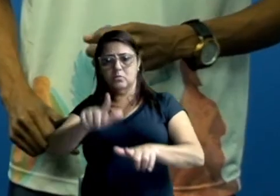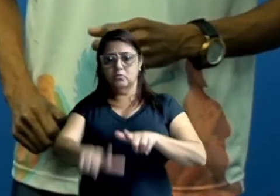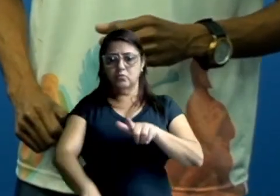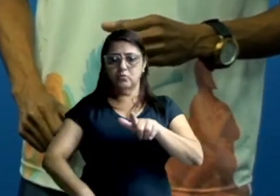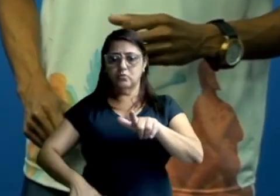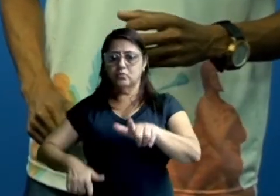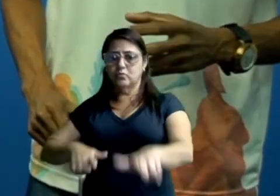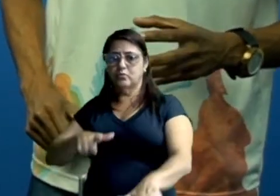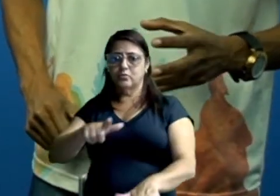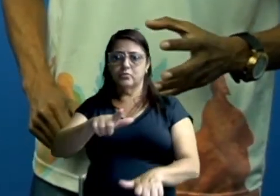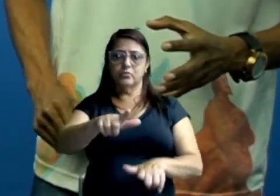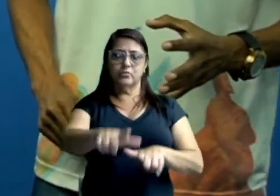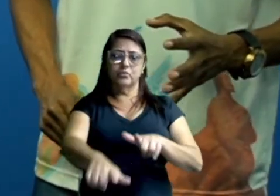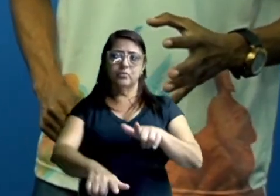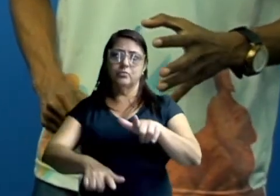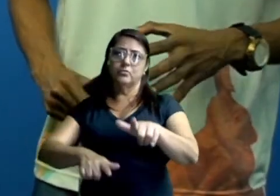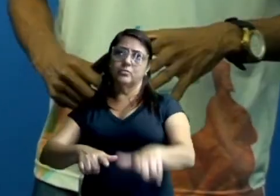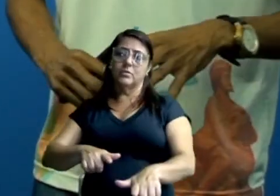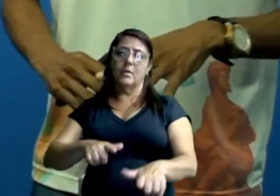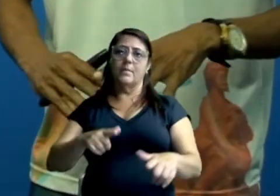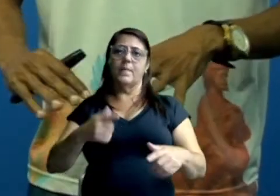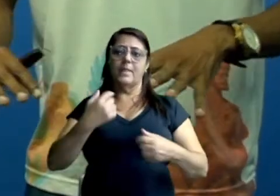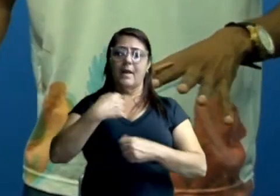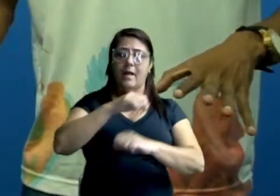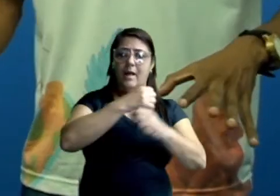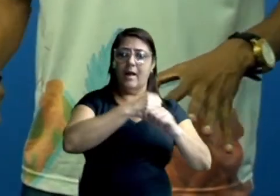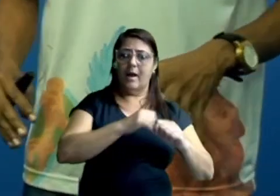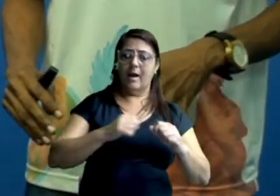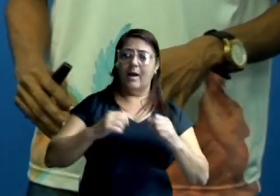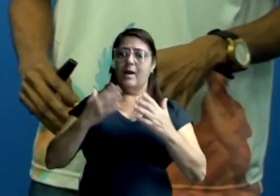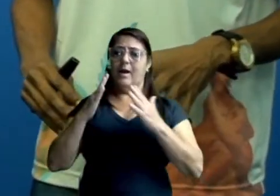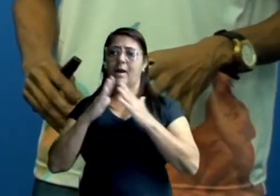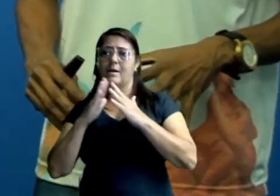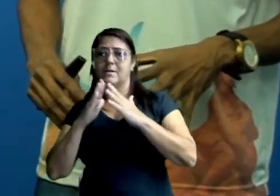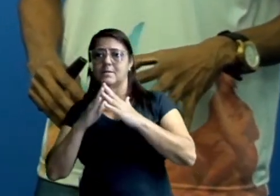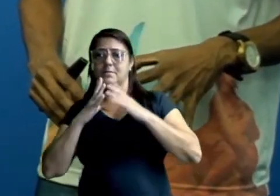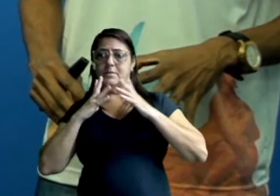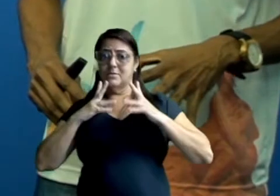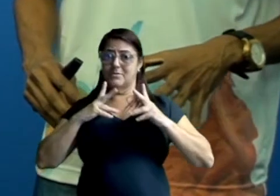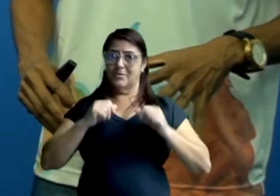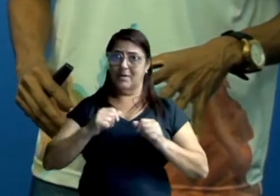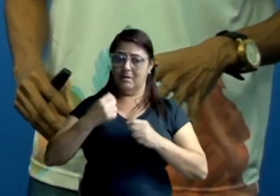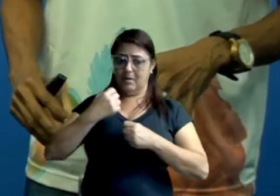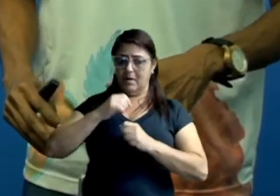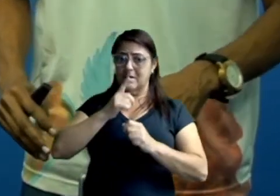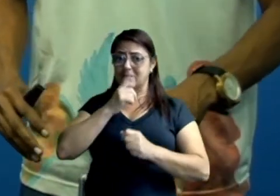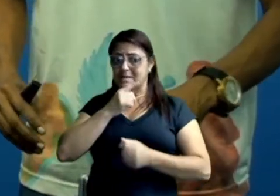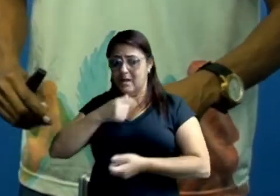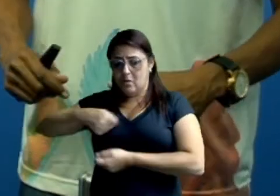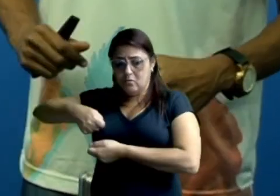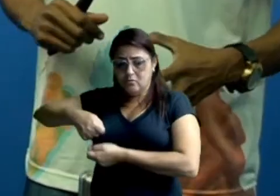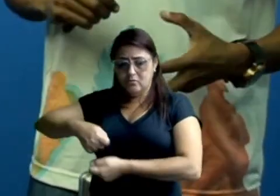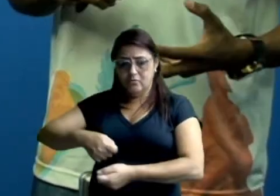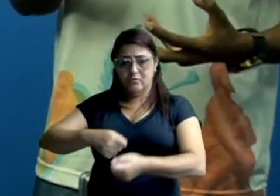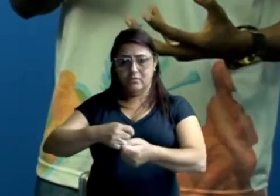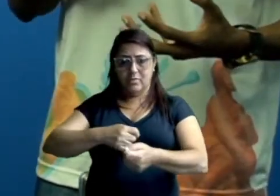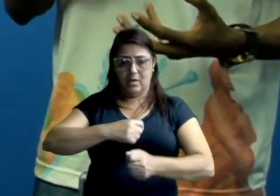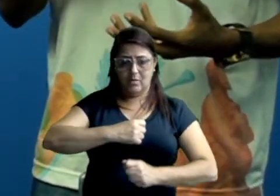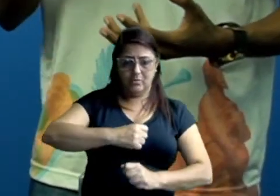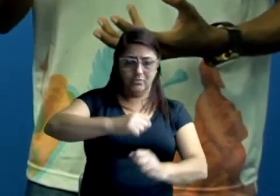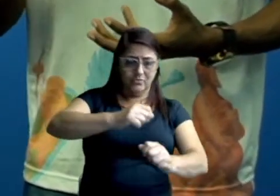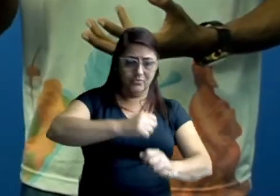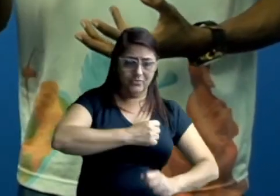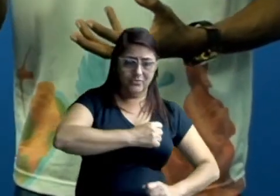vão lavar a casa de vocês, que o piso é de cerâmica, tá? E vocês lá